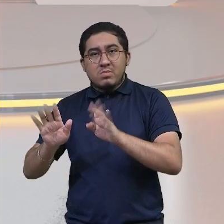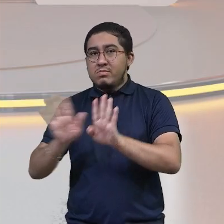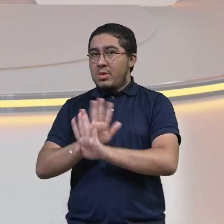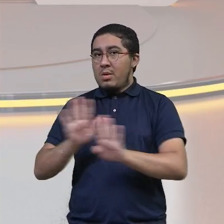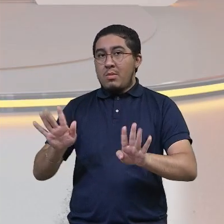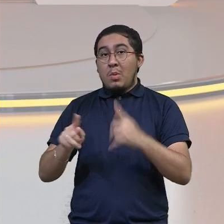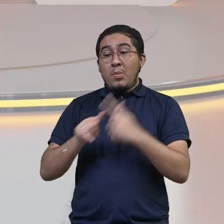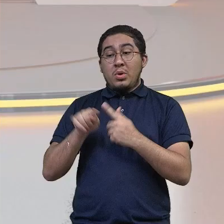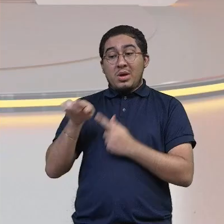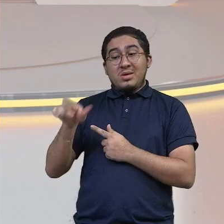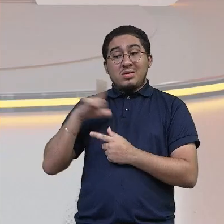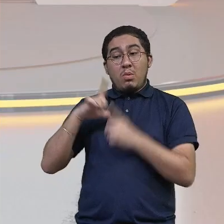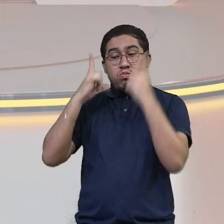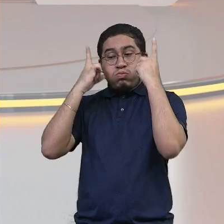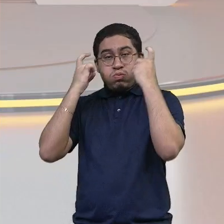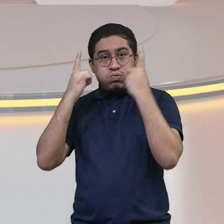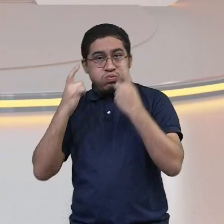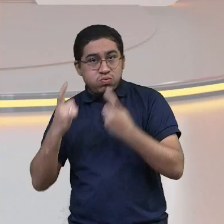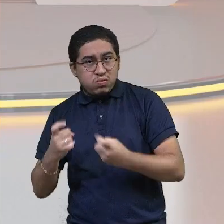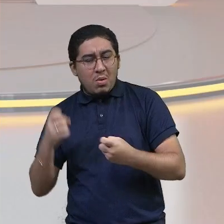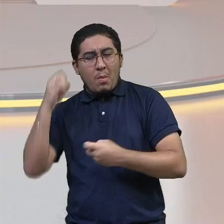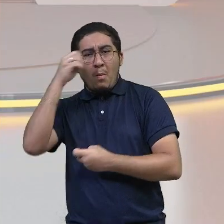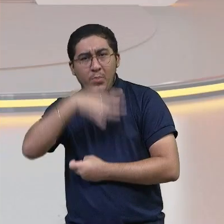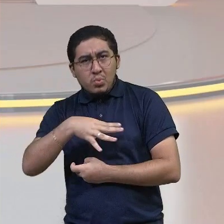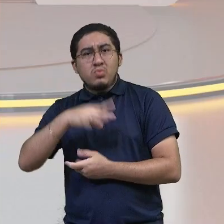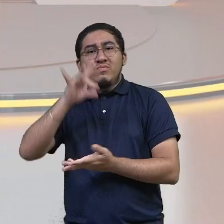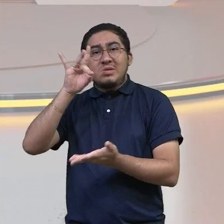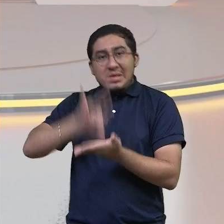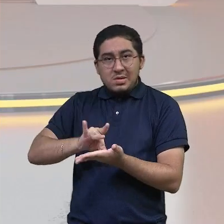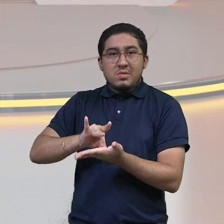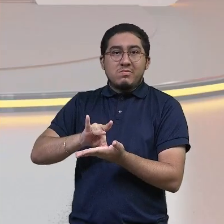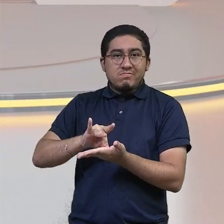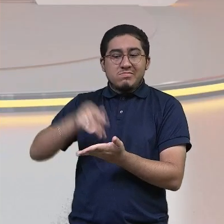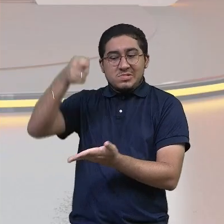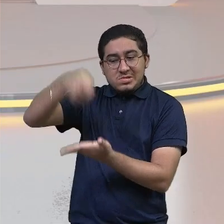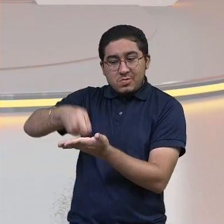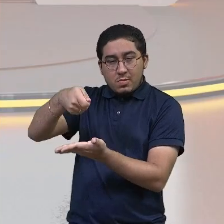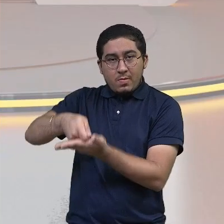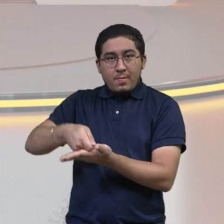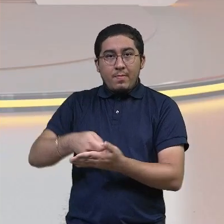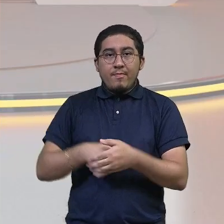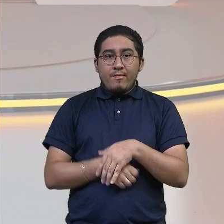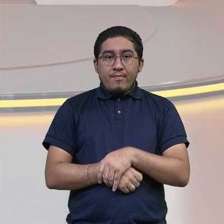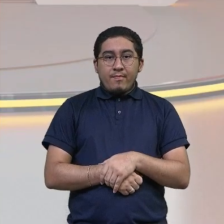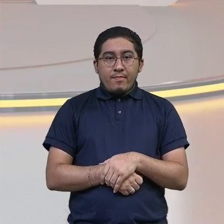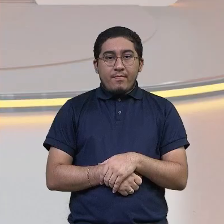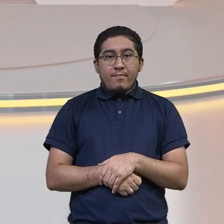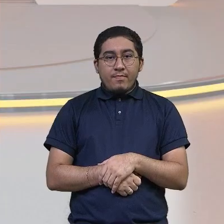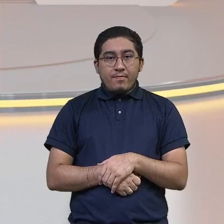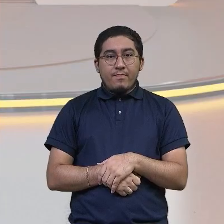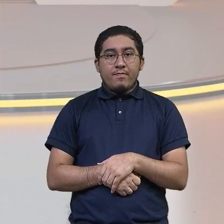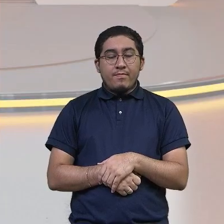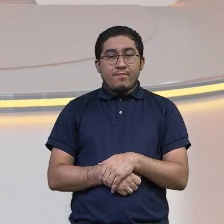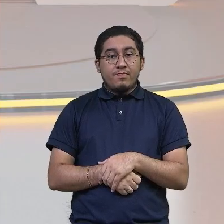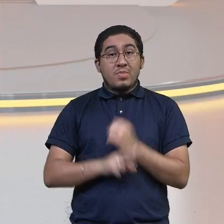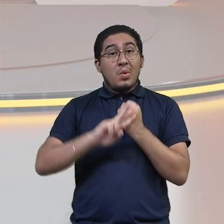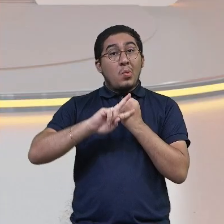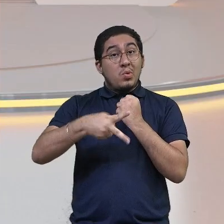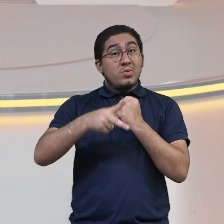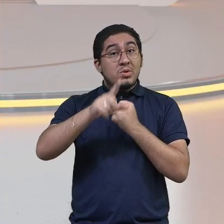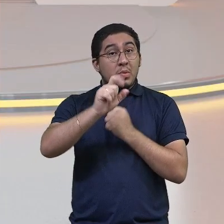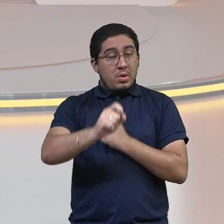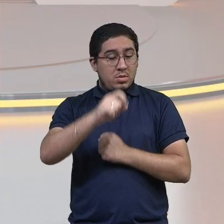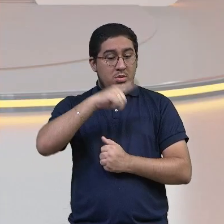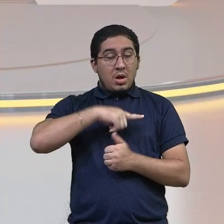foi muito cruel, era um ditador severo. Continuando. Isso levou às